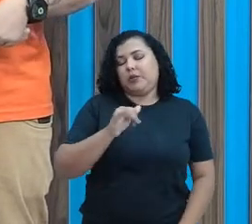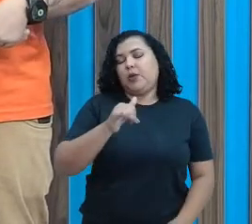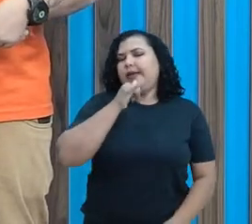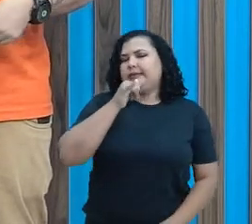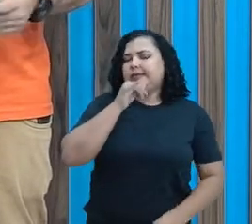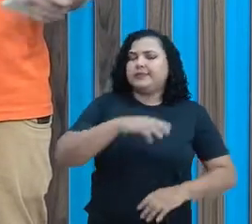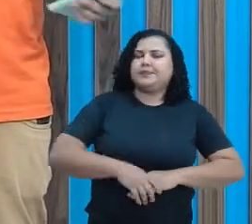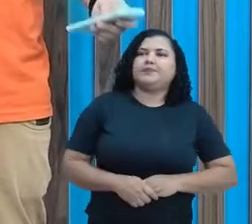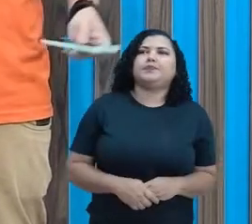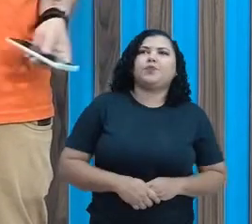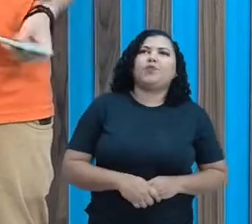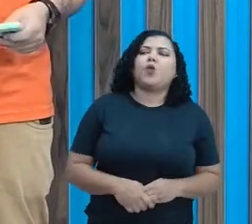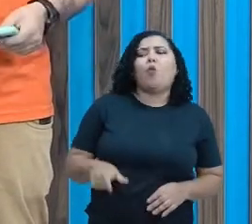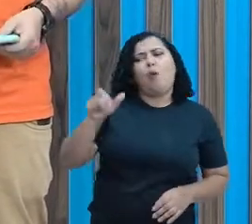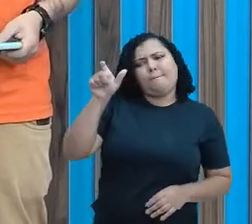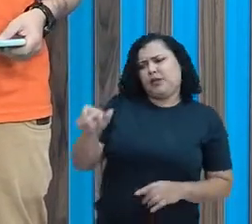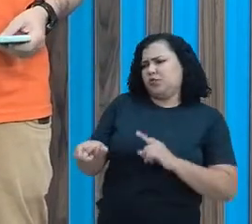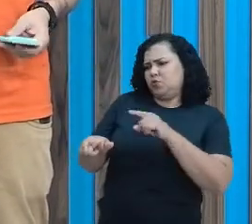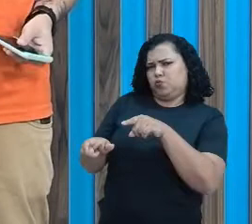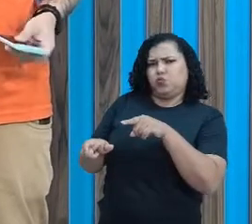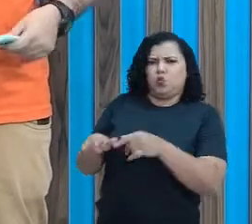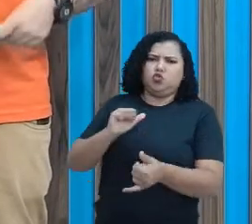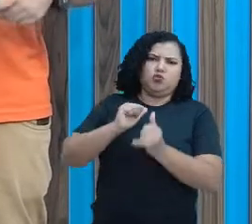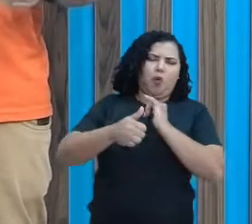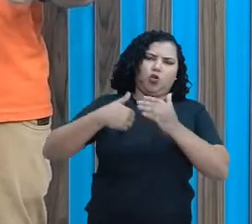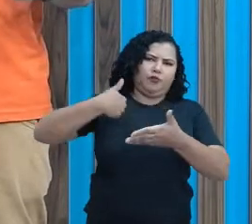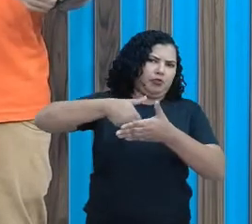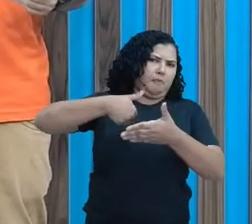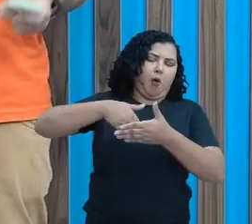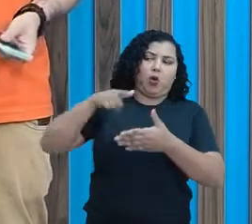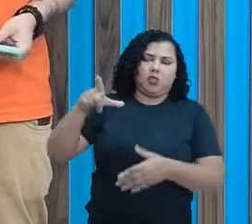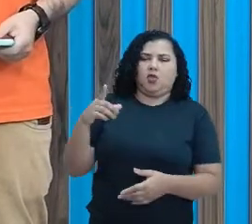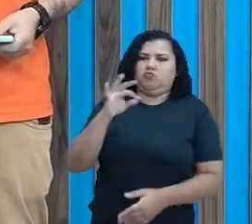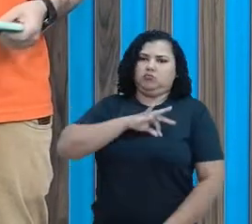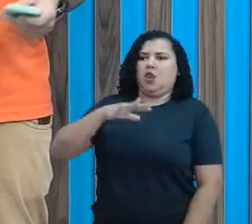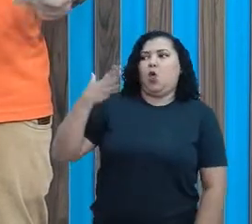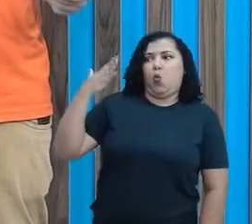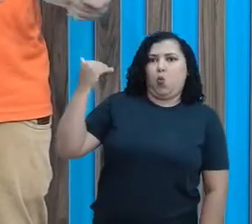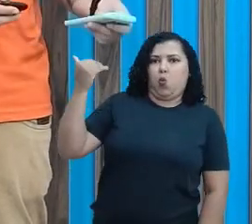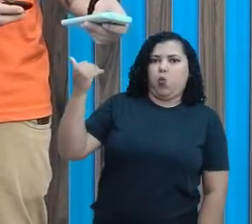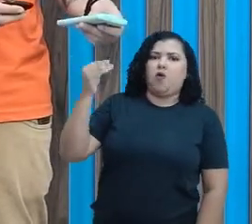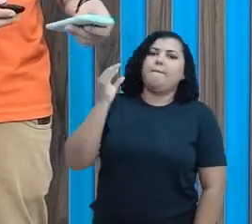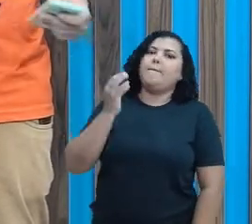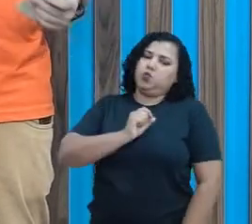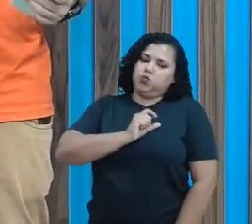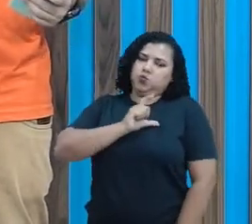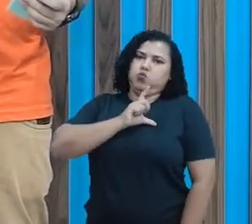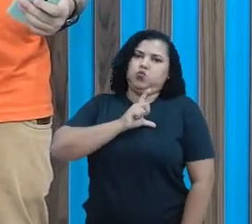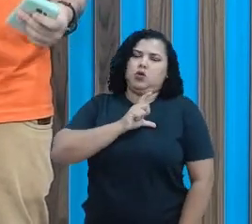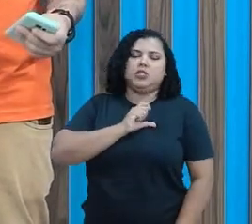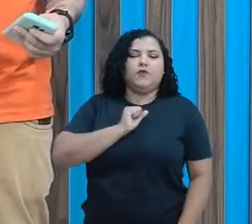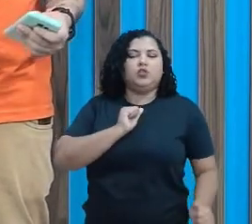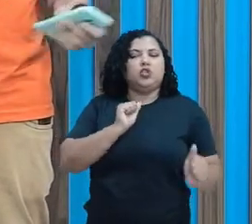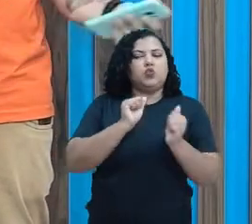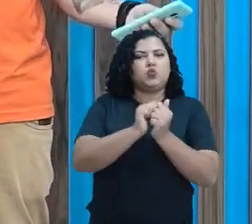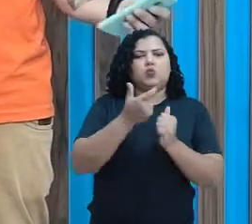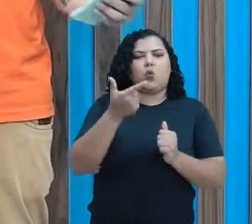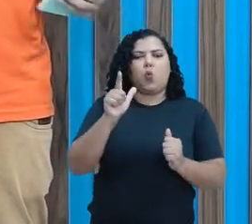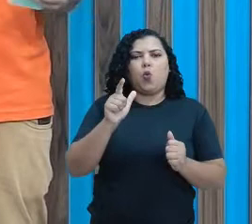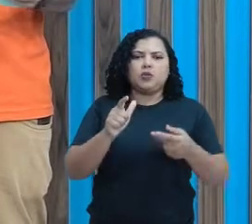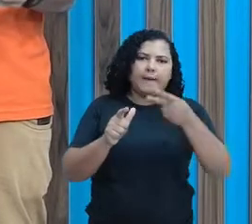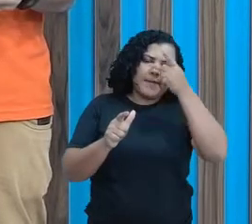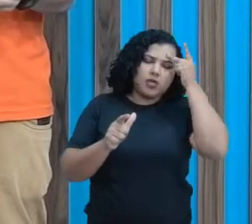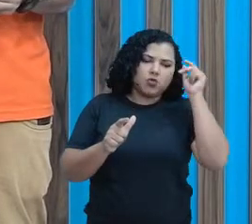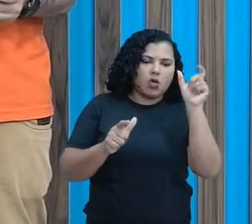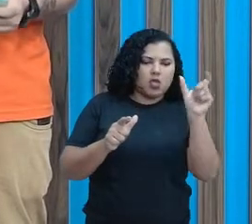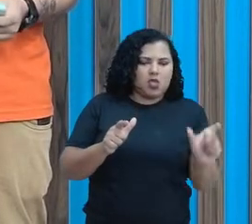supor, um jogador de futebol que ganha um salário muito grande, e se você juntar com uma pessoa que tem uma renda muito mais baixa,